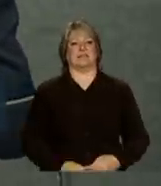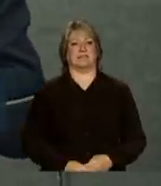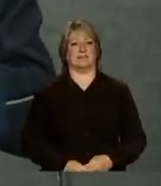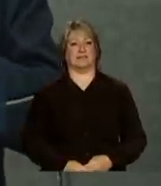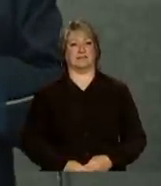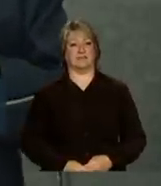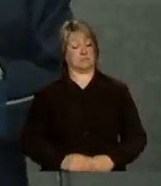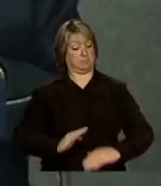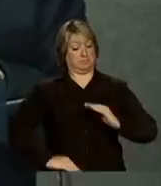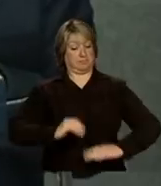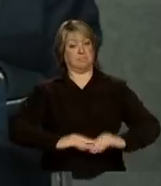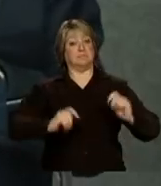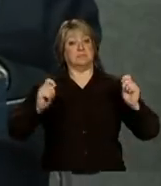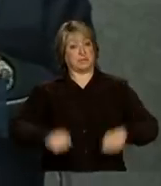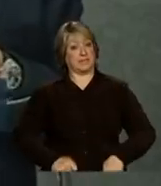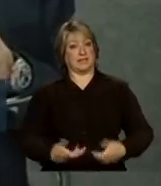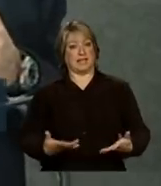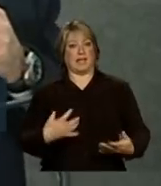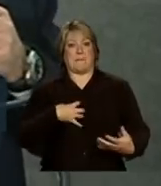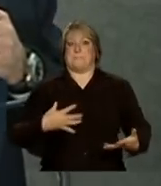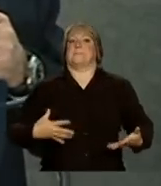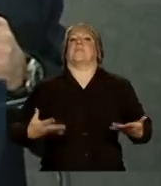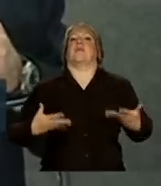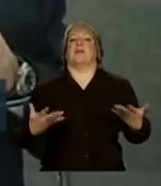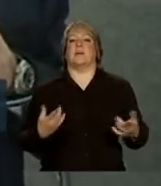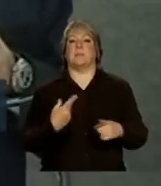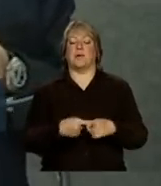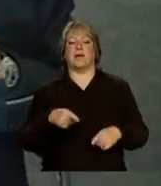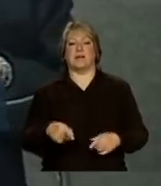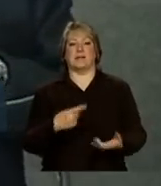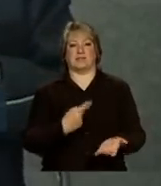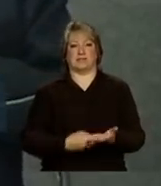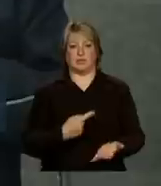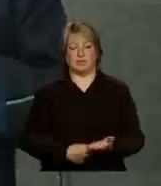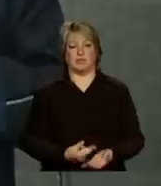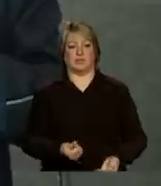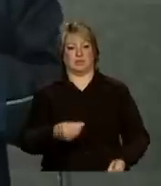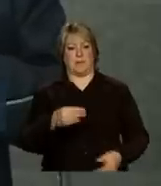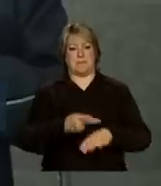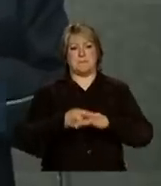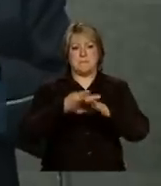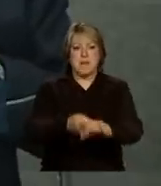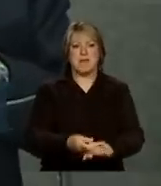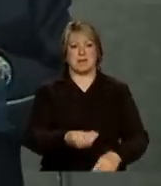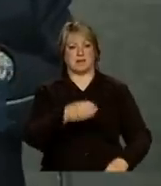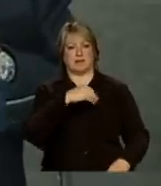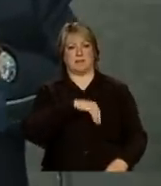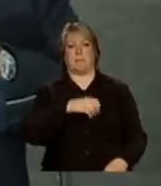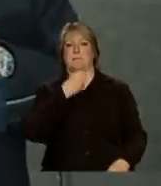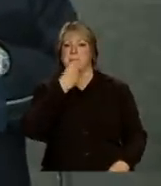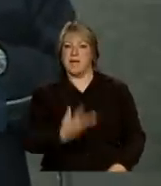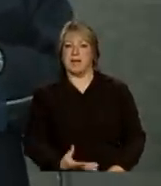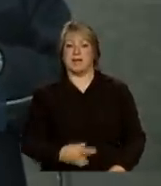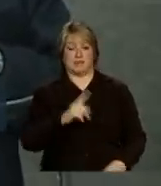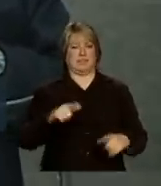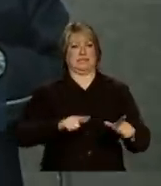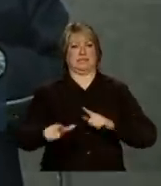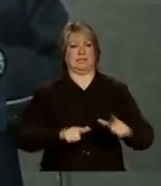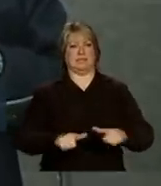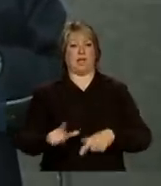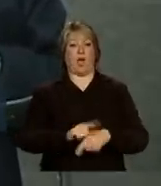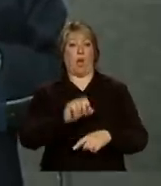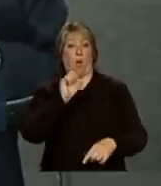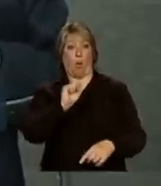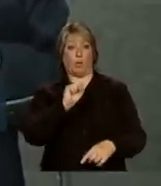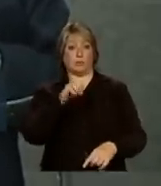altamente capacitados motivados porque é negociado a premiação de melhoria no momento eles estão trabalhando para sair de 8